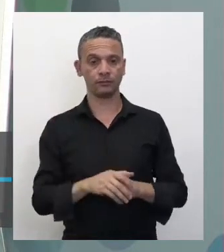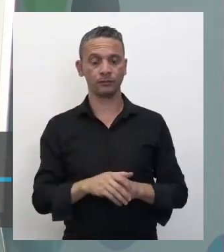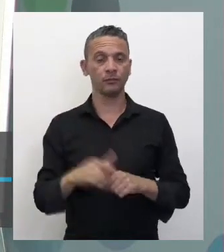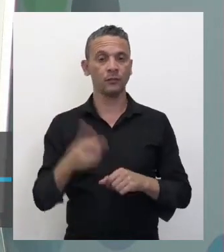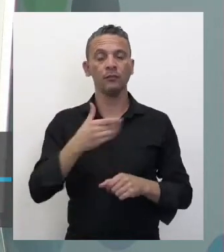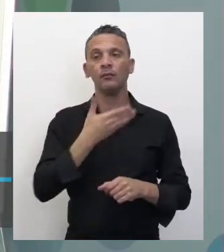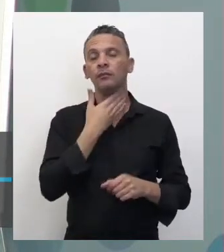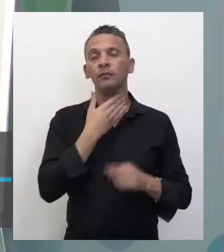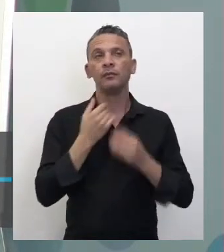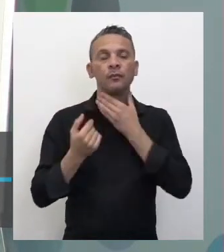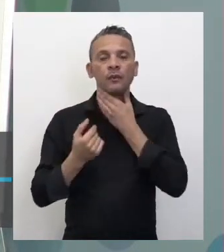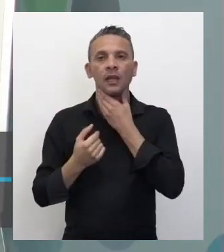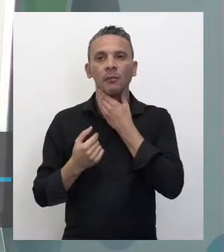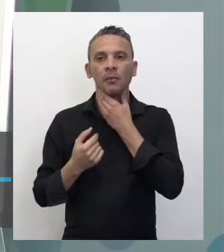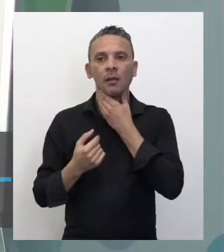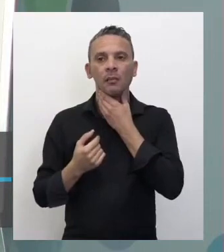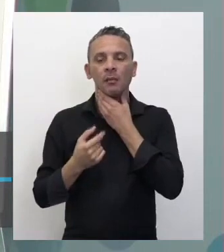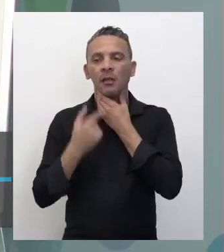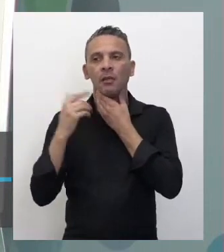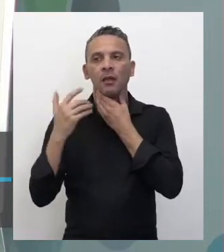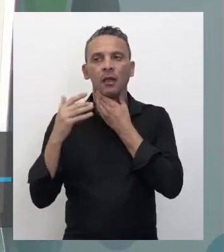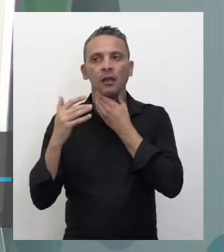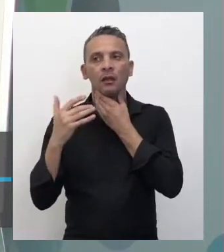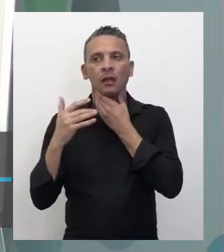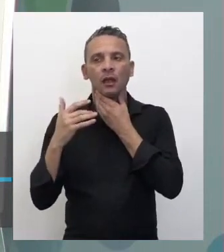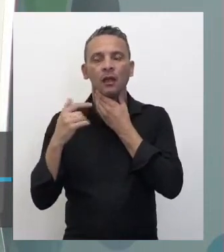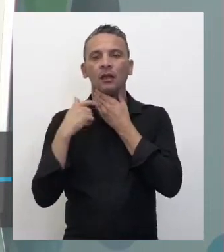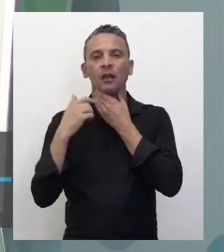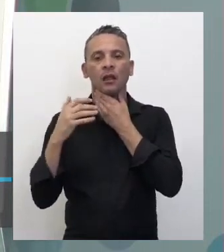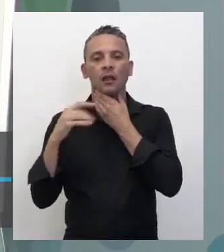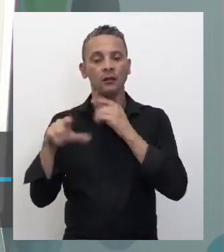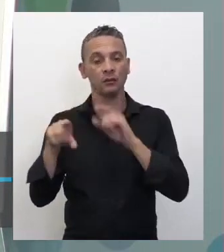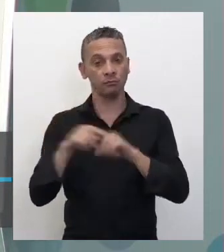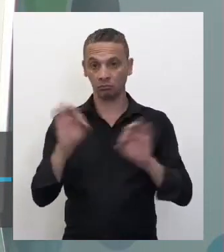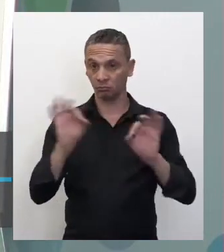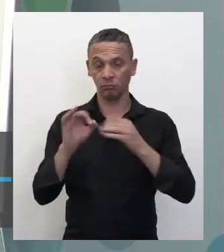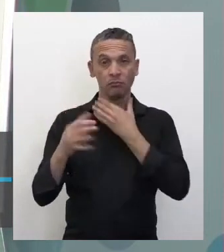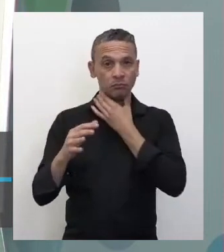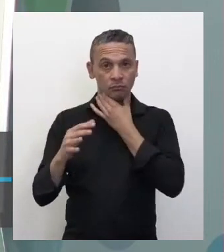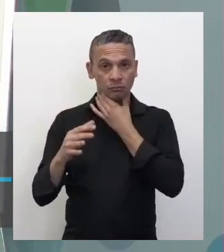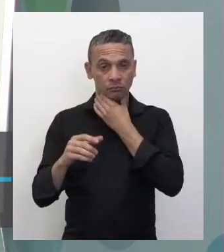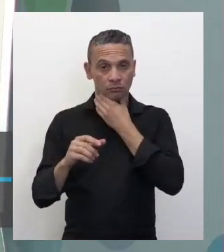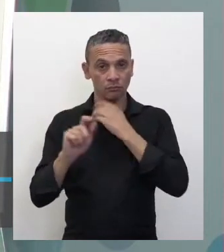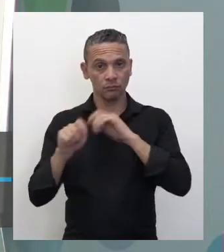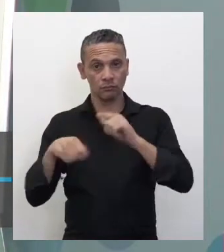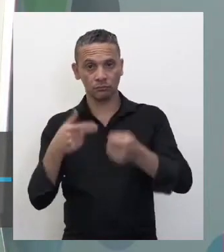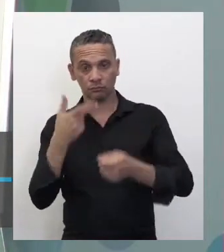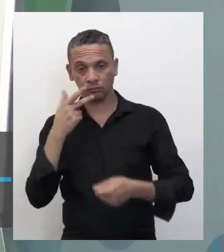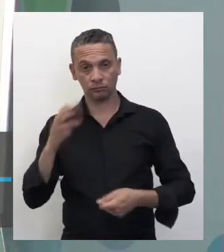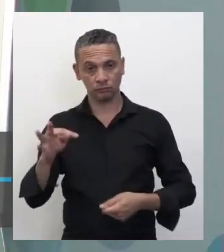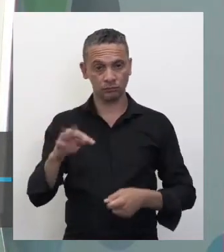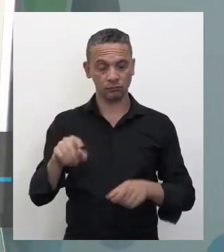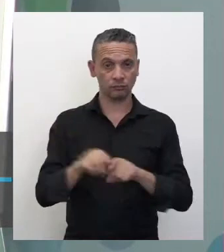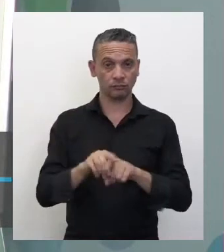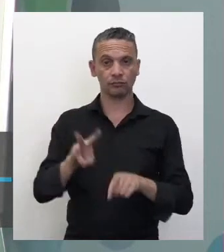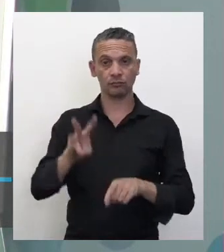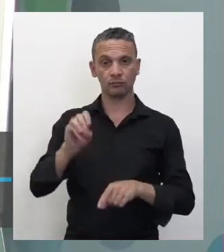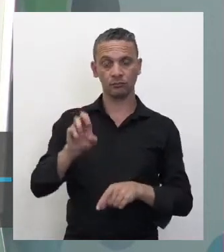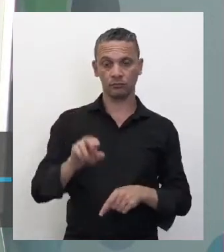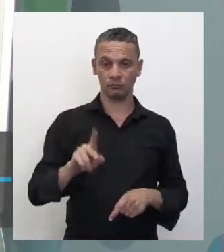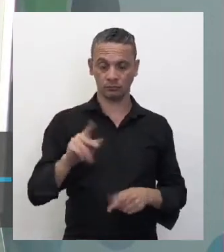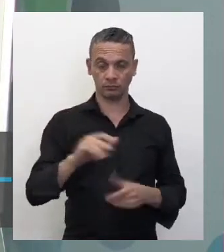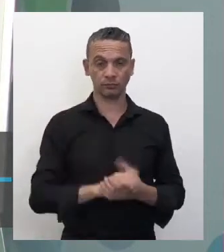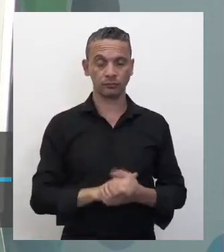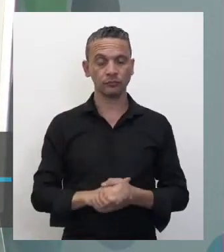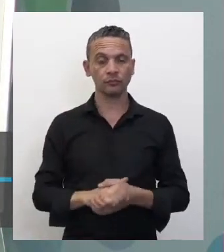garganta e pronuncio aquele último som like k, não tem vibração, então eu tenho que pronunciar como t, worked. E toda vez